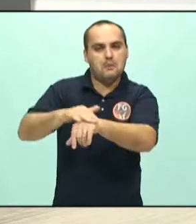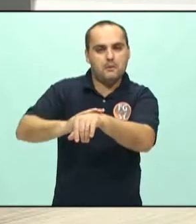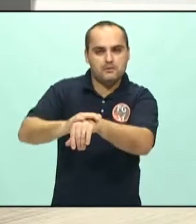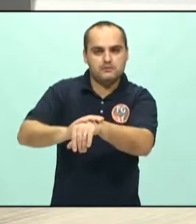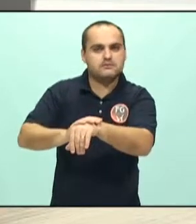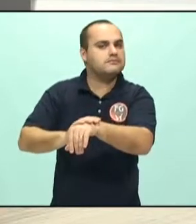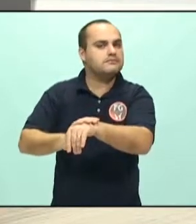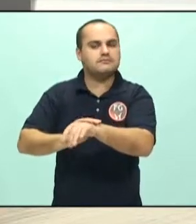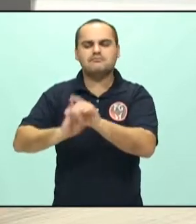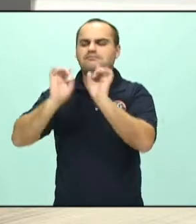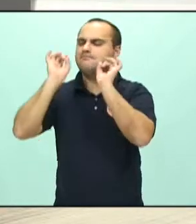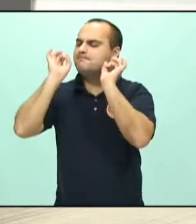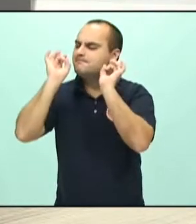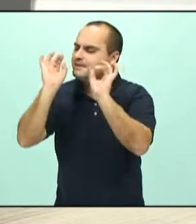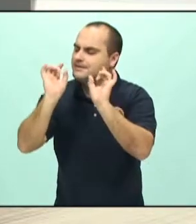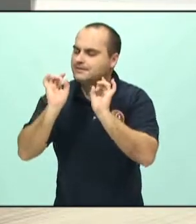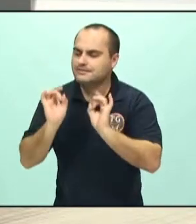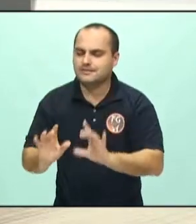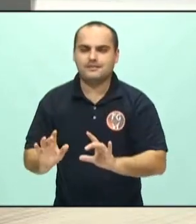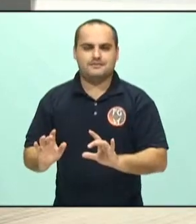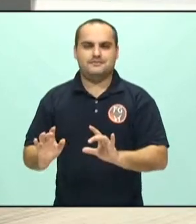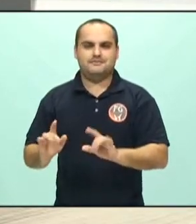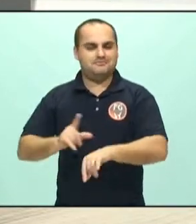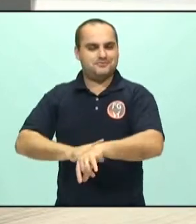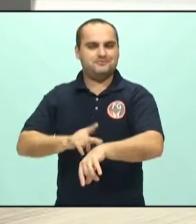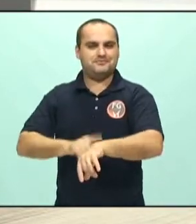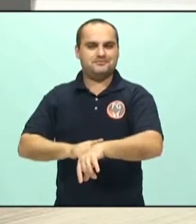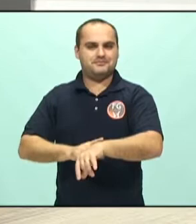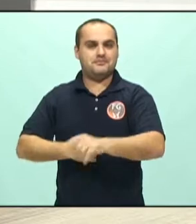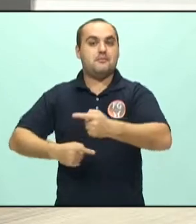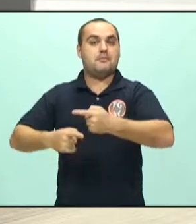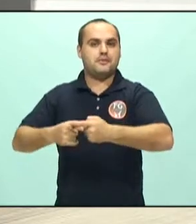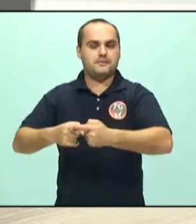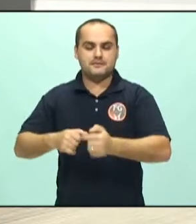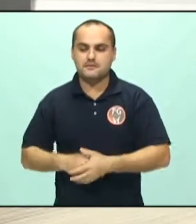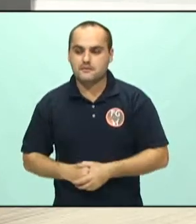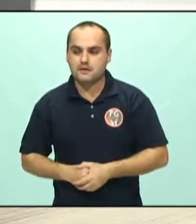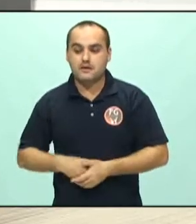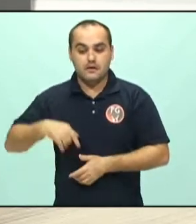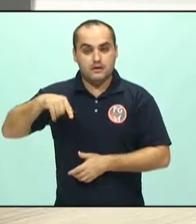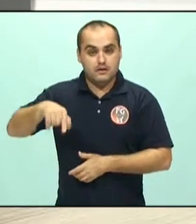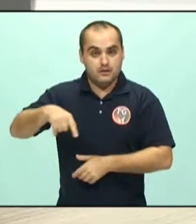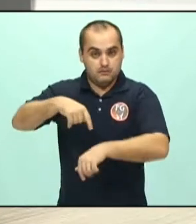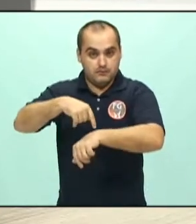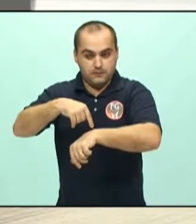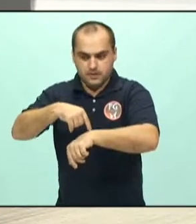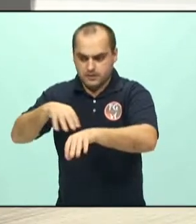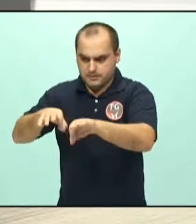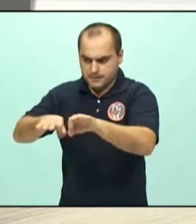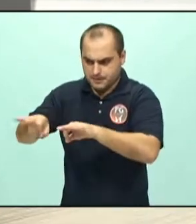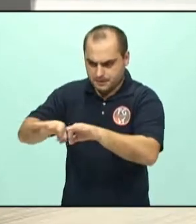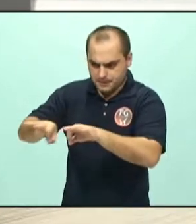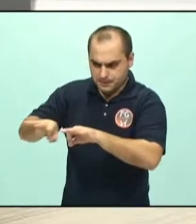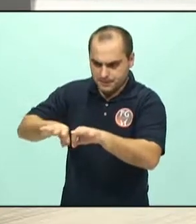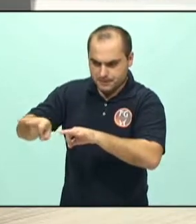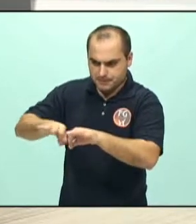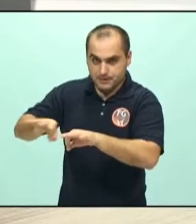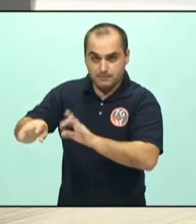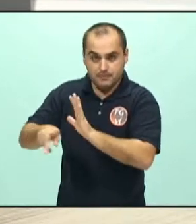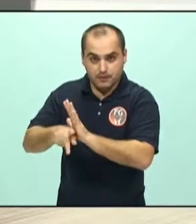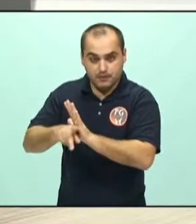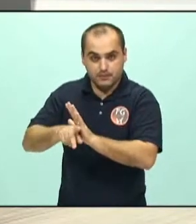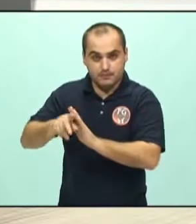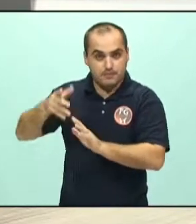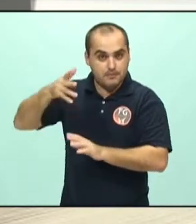uma grata coincidência, na verdade, porque estávamos em meio a um processo de preparação e organização para o ciclo